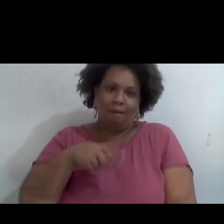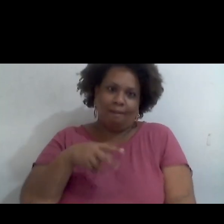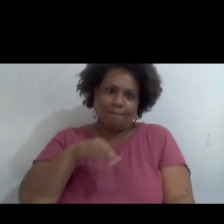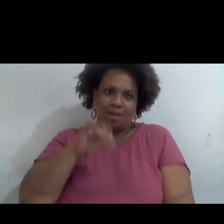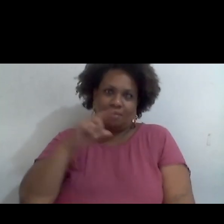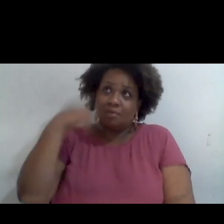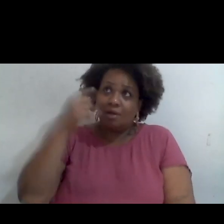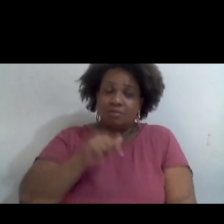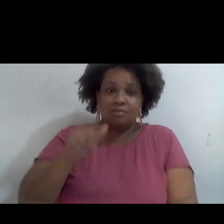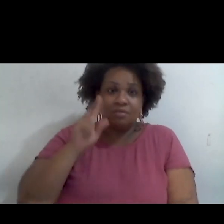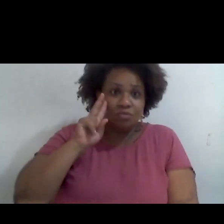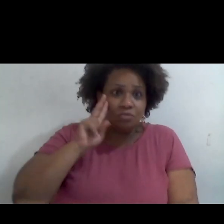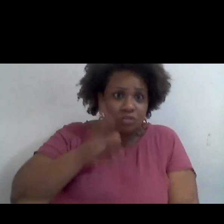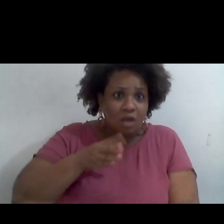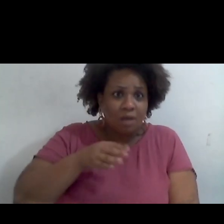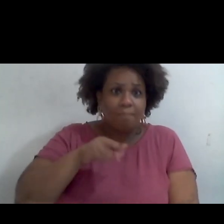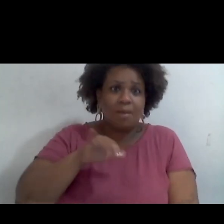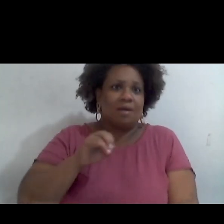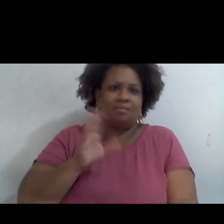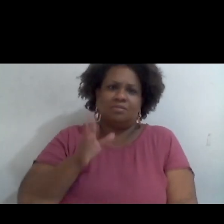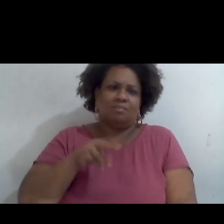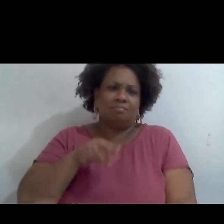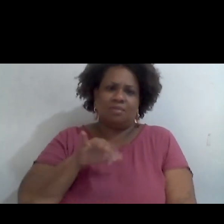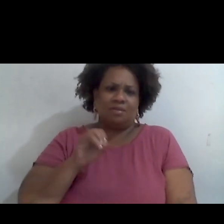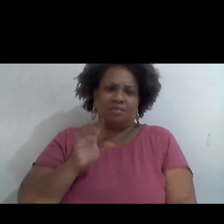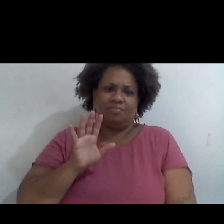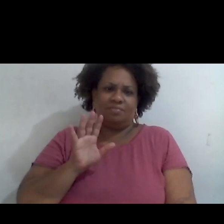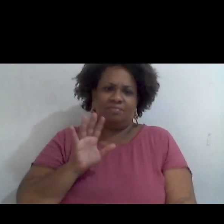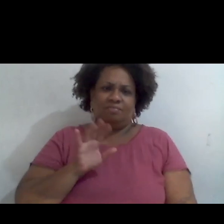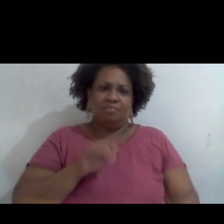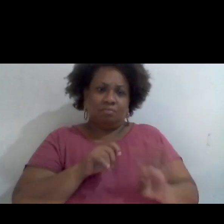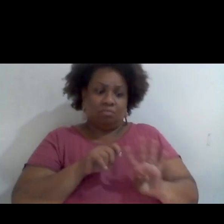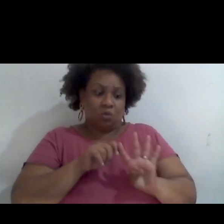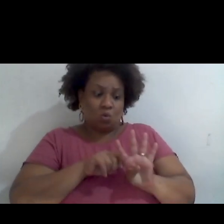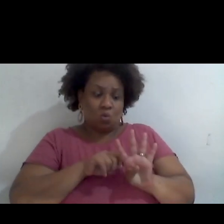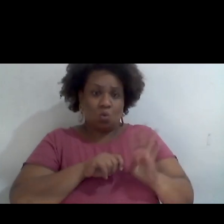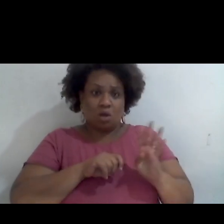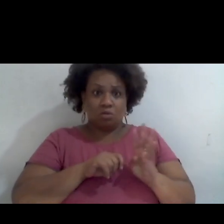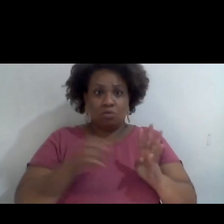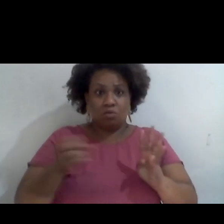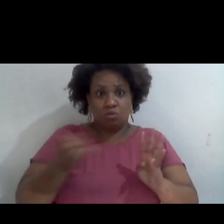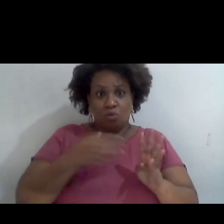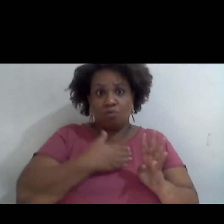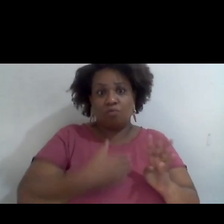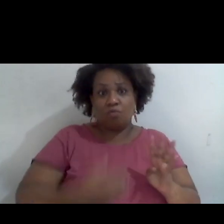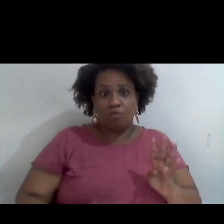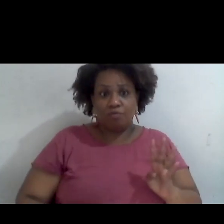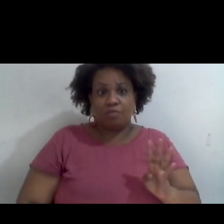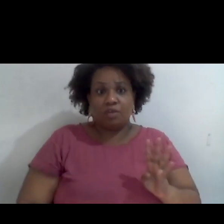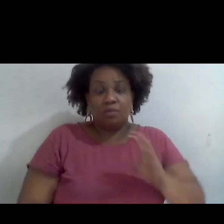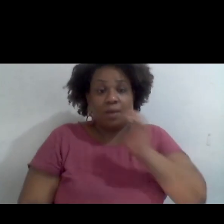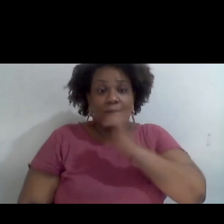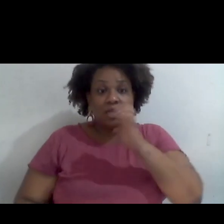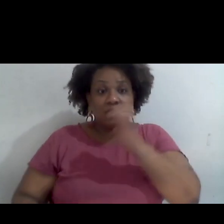maio. A gente já está em maio, né? Num quadrimestre de um ano de um novo governo com leis emergenciais